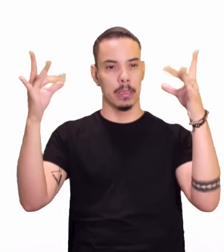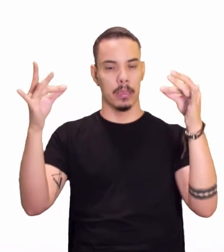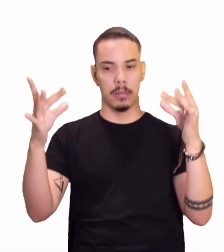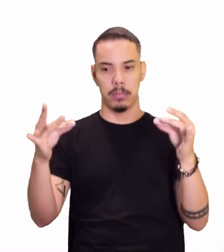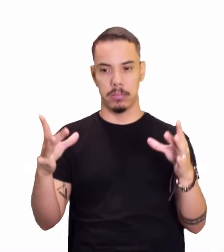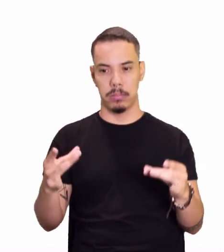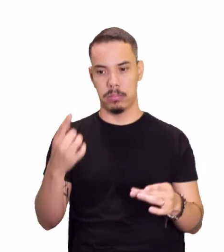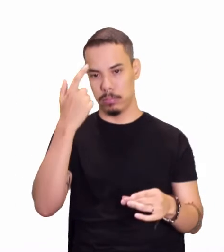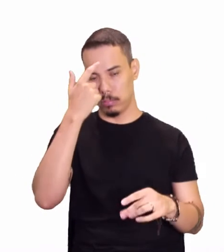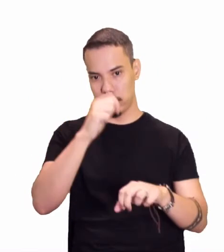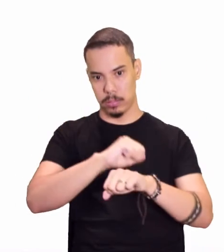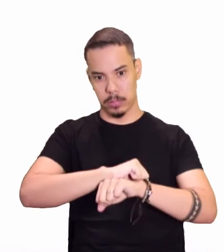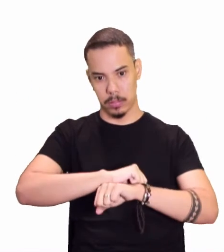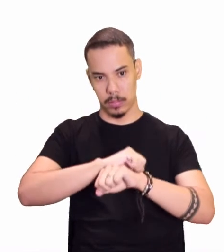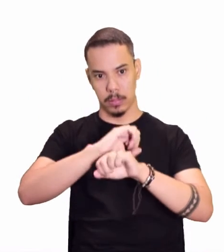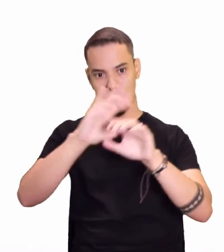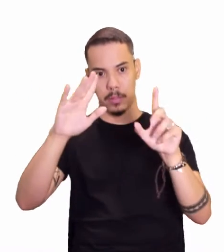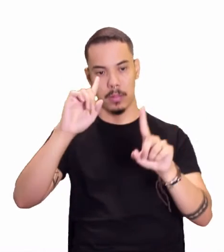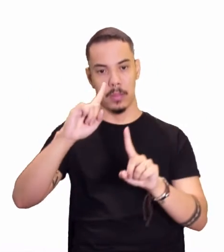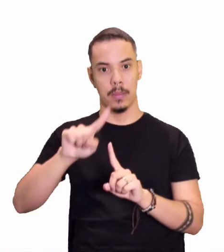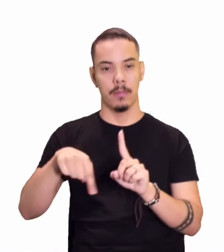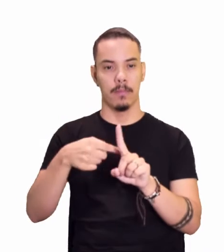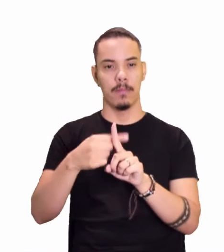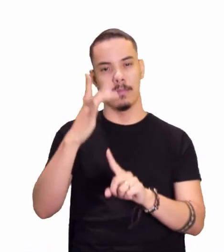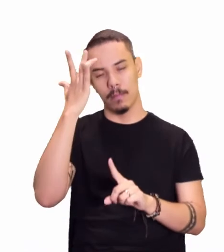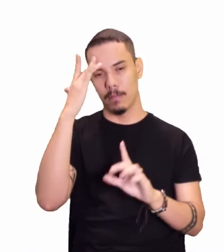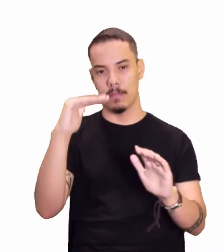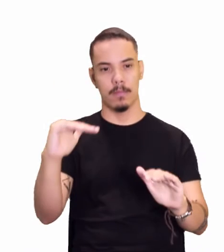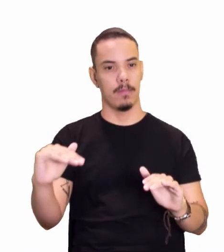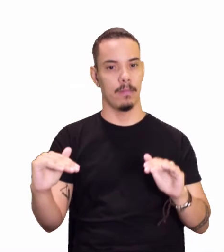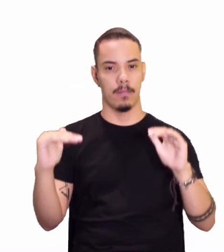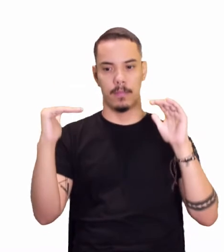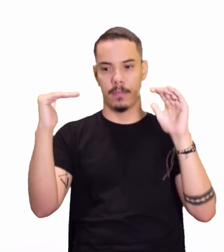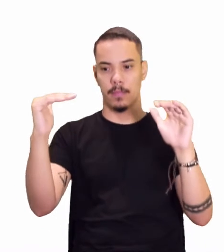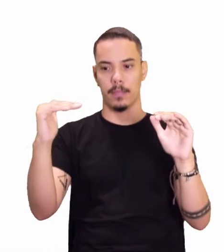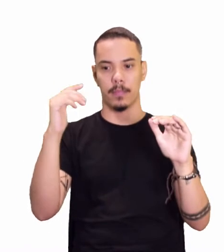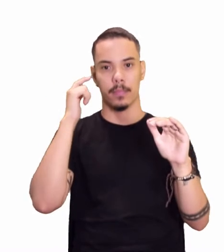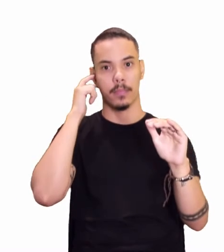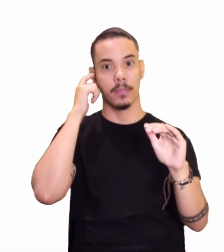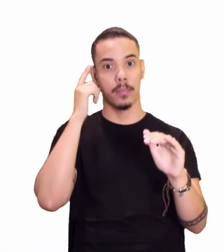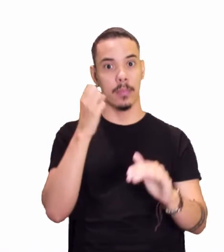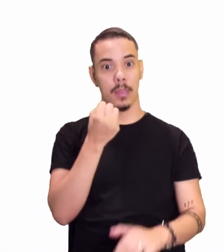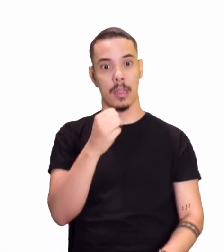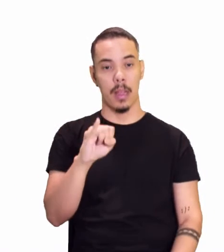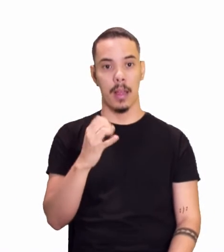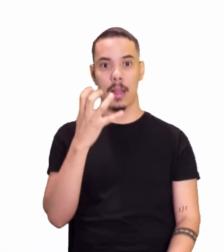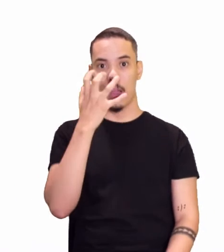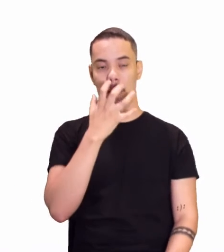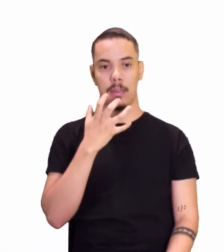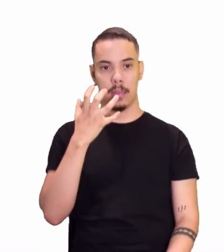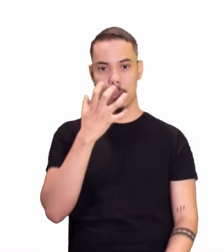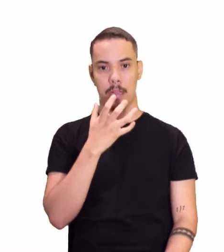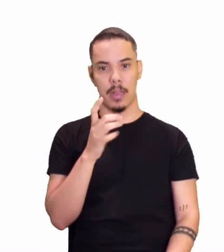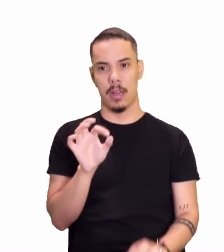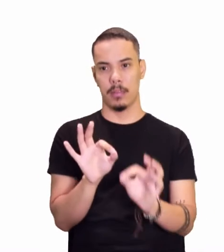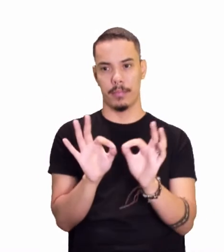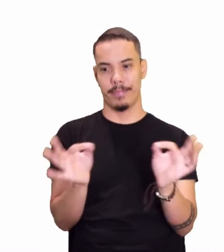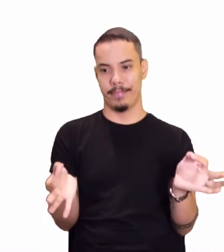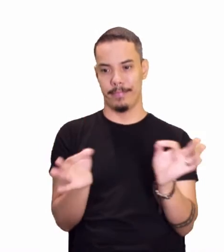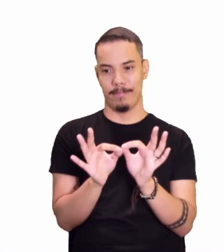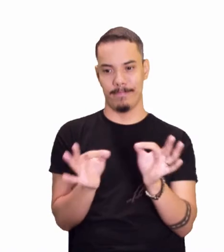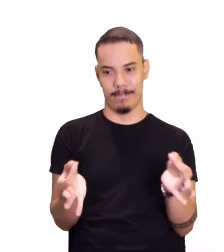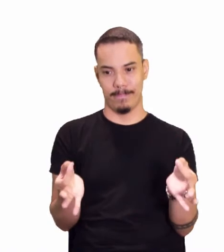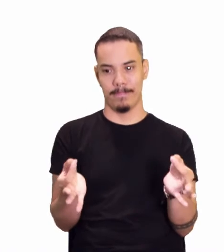e já era mais assim rebuscado, enquanto a cantiga era mais simples,